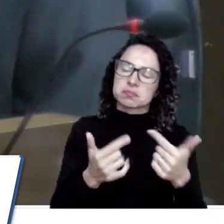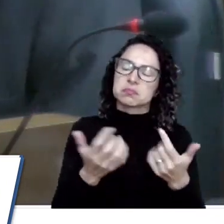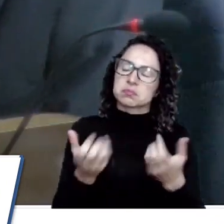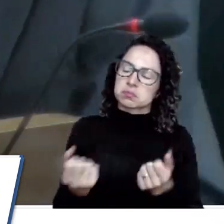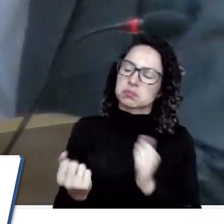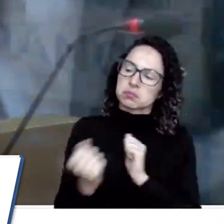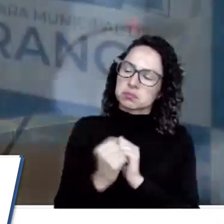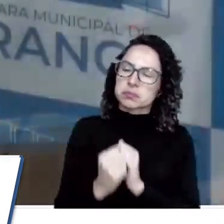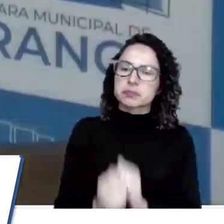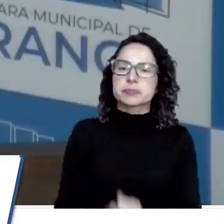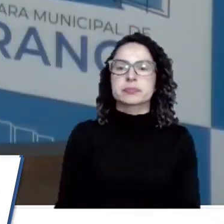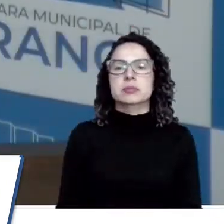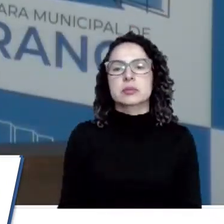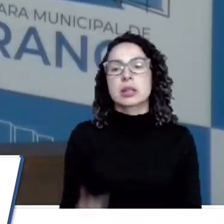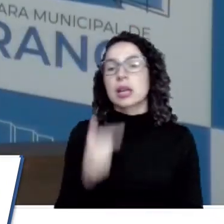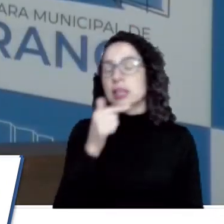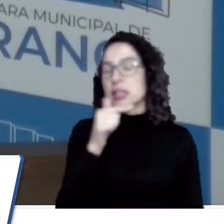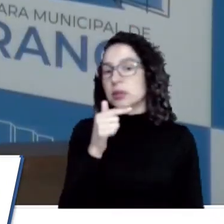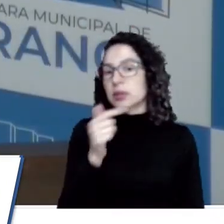excelência. Gilson Pelizaro.